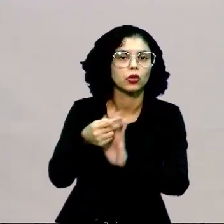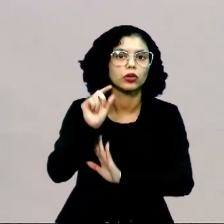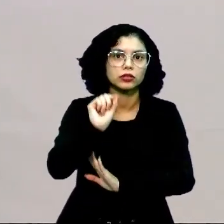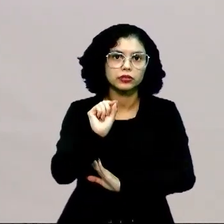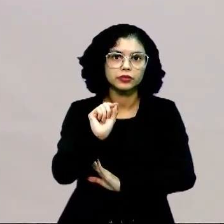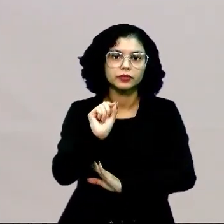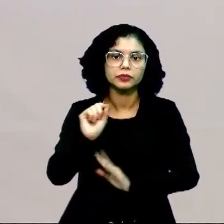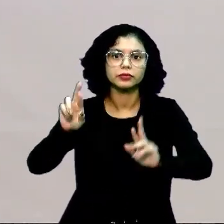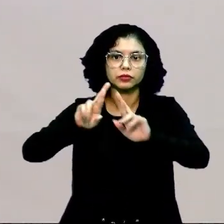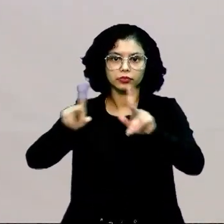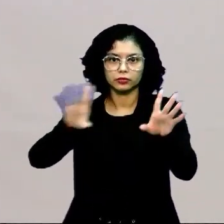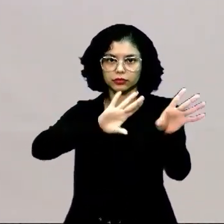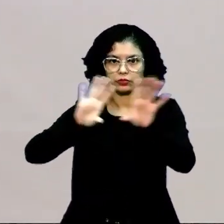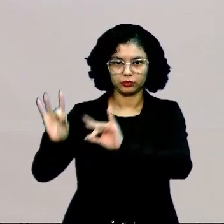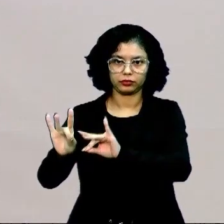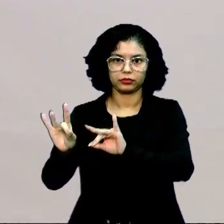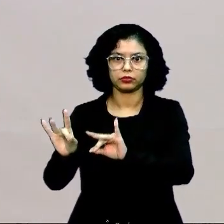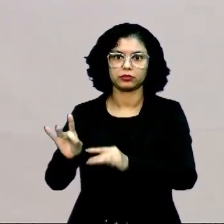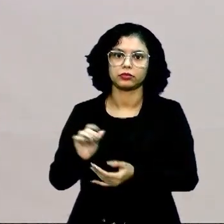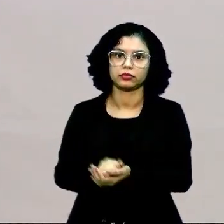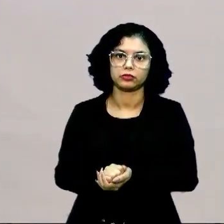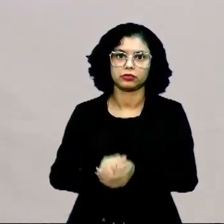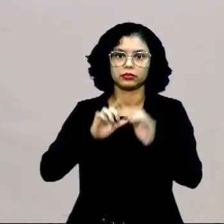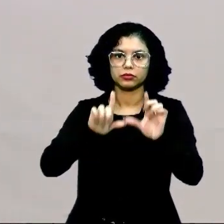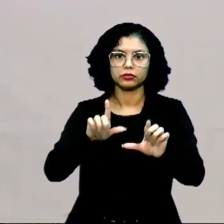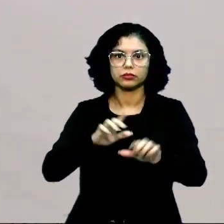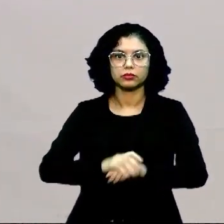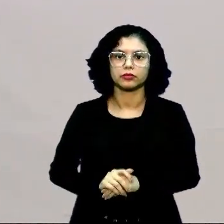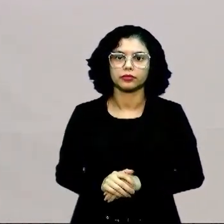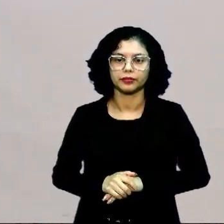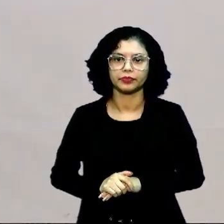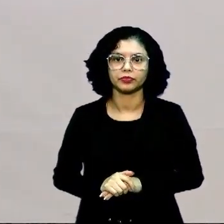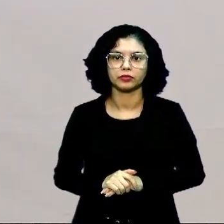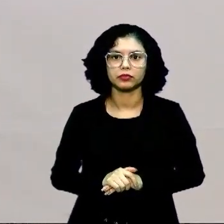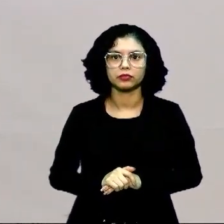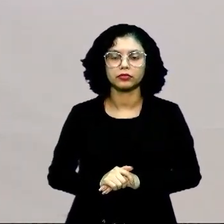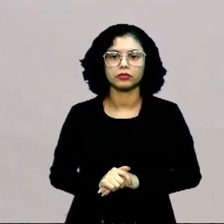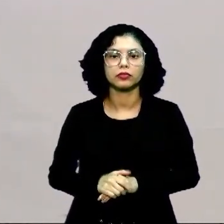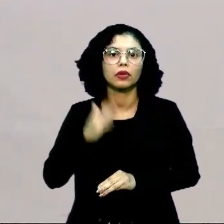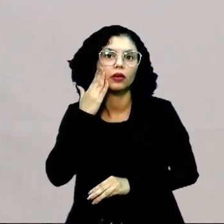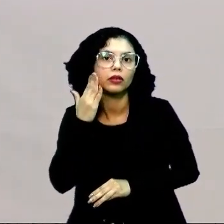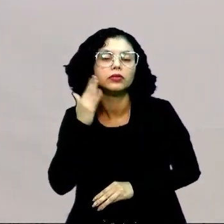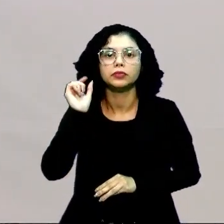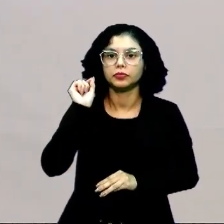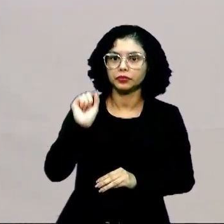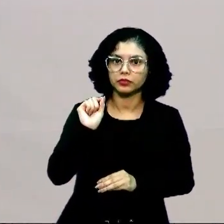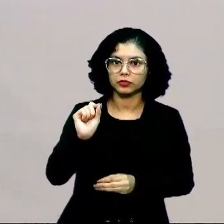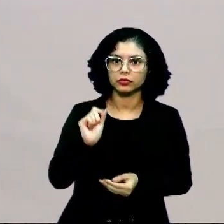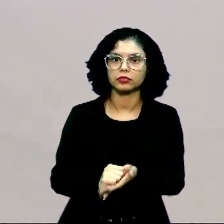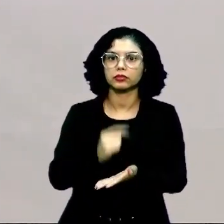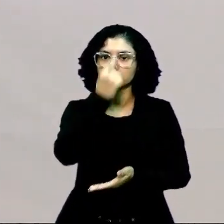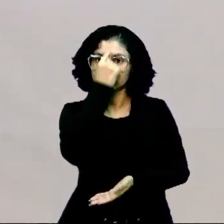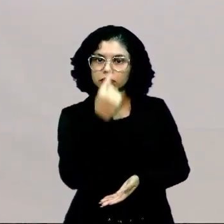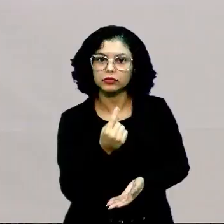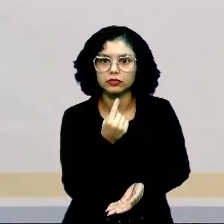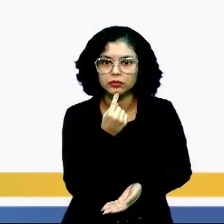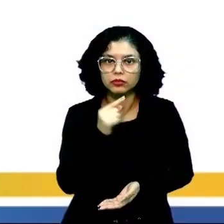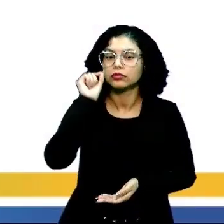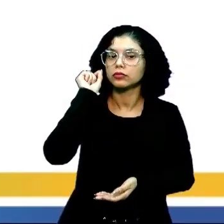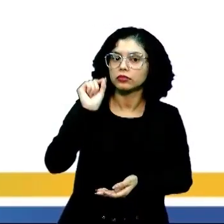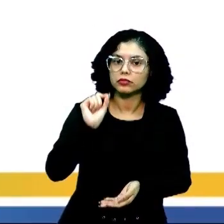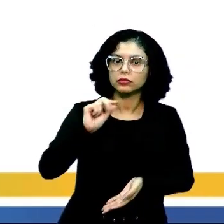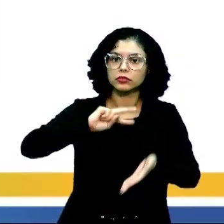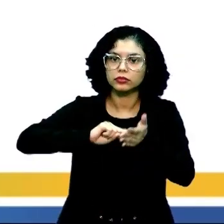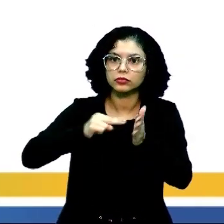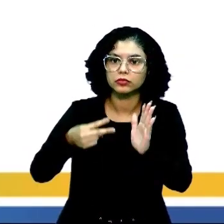explicados através desta charge. Então vamos lá. Entendido a imagem, o que